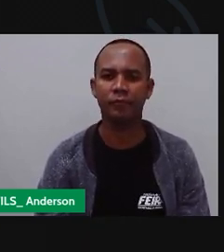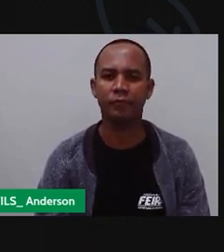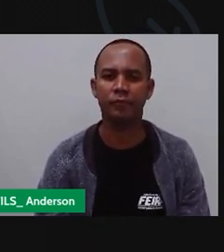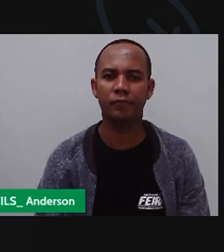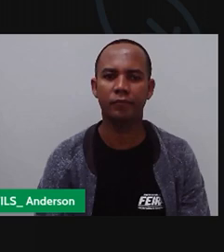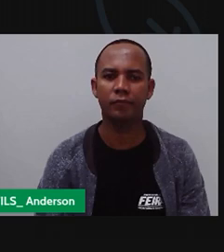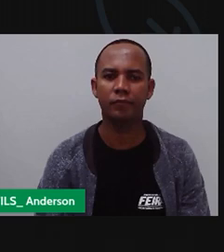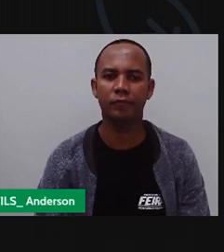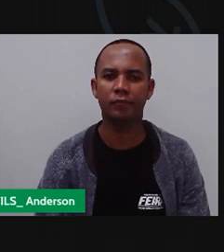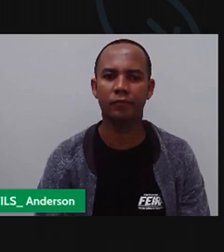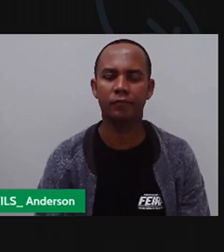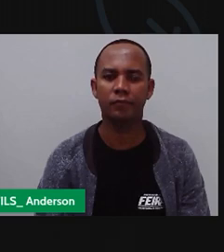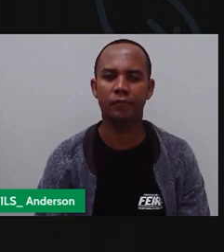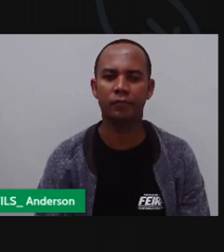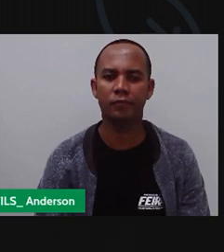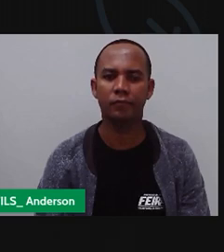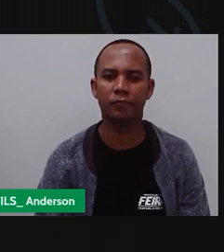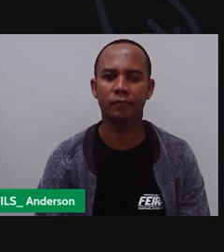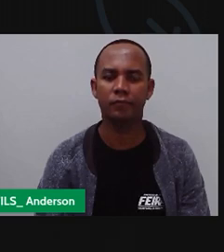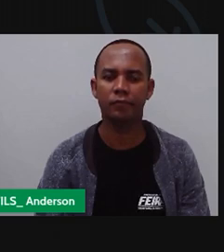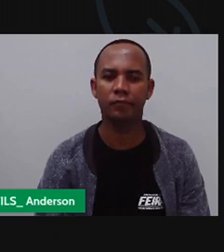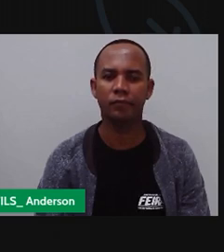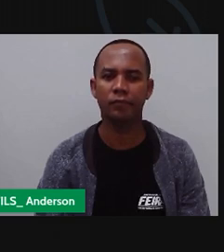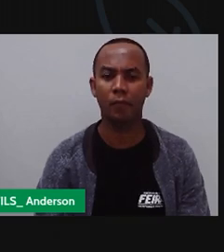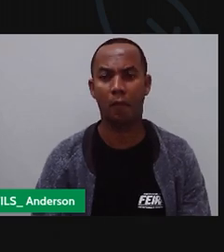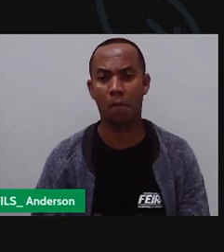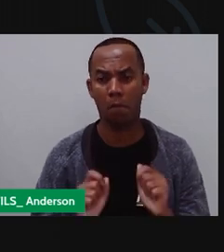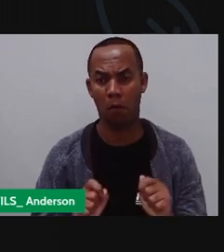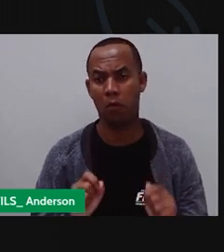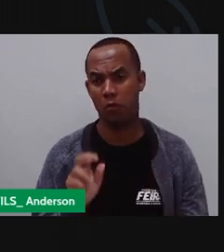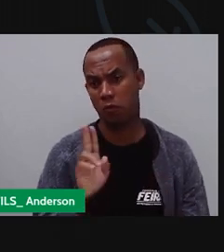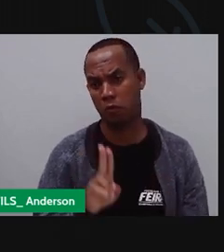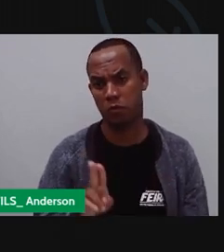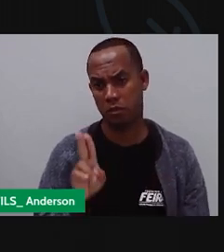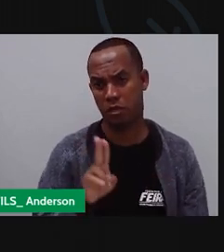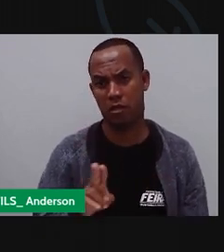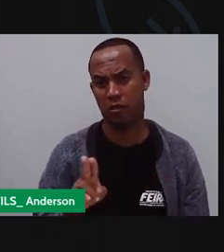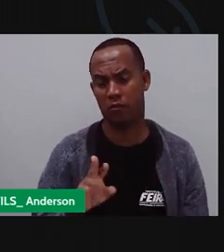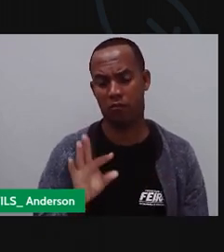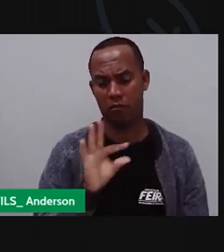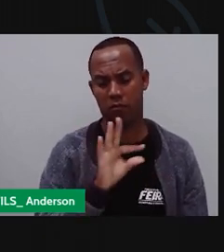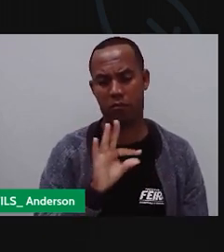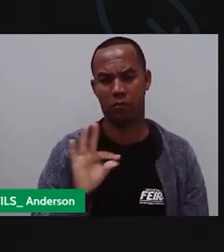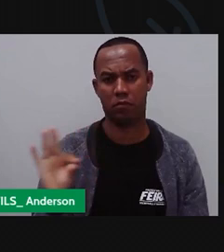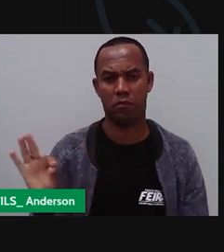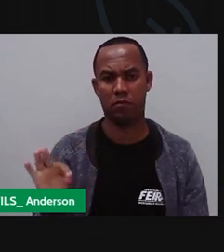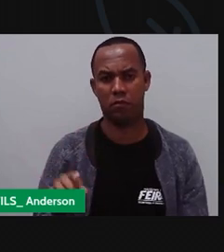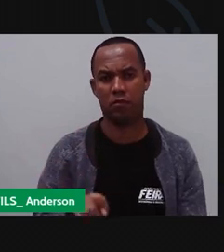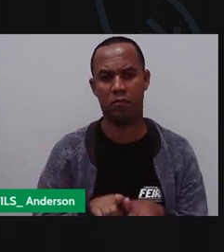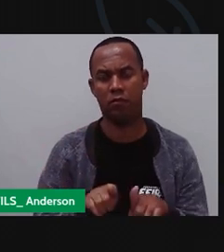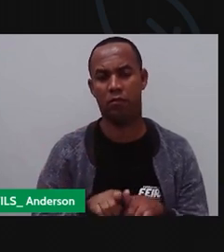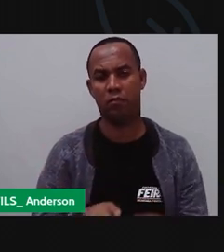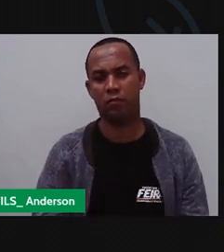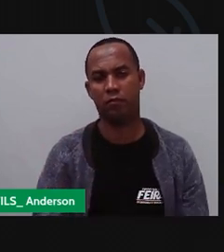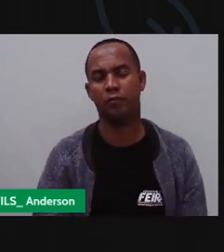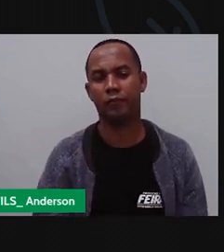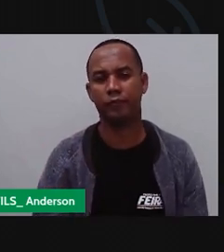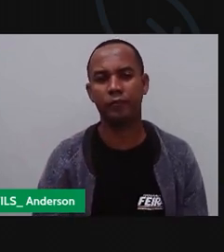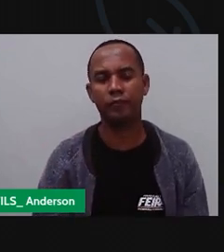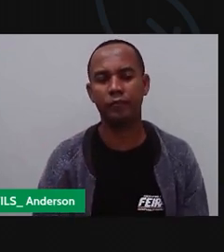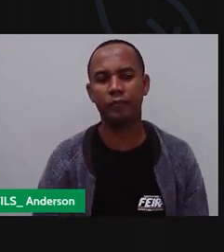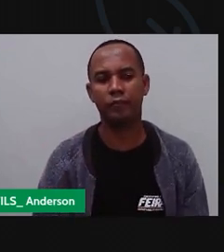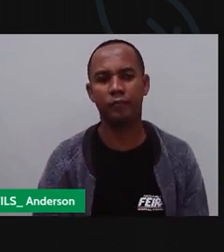usou? Pois é, eu posso utilizar aquela fita adesiva e passar aqui na lateral, um durexinho, como você